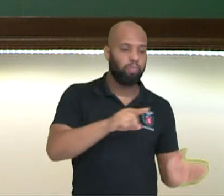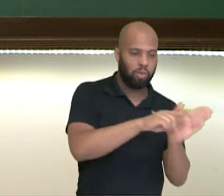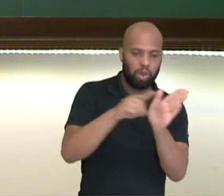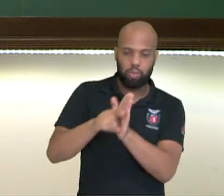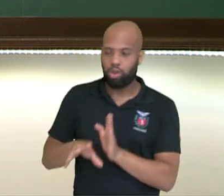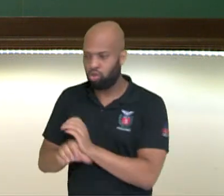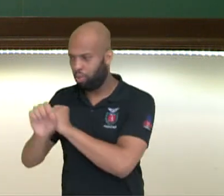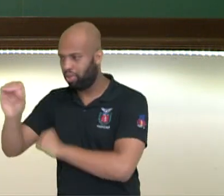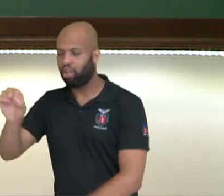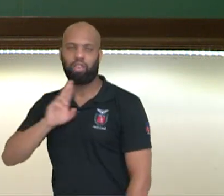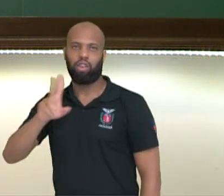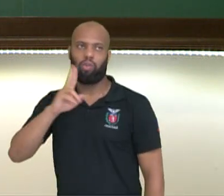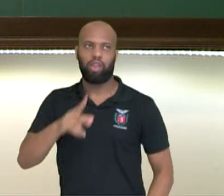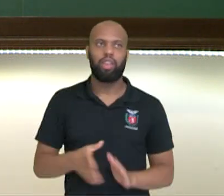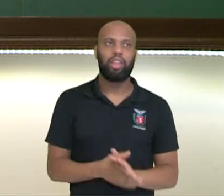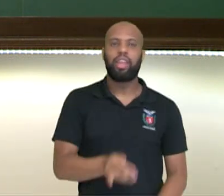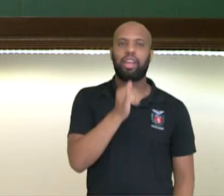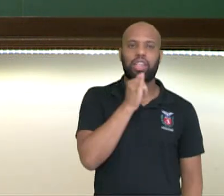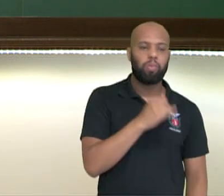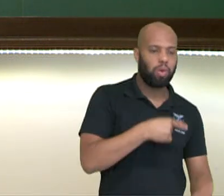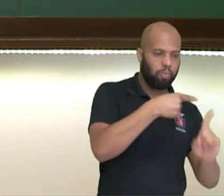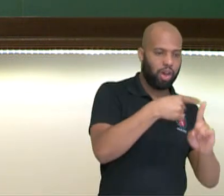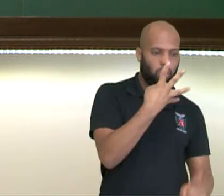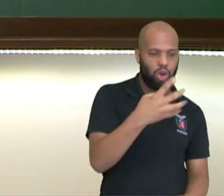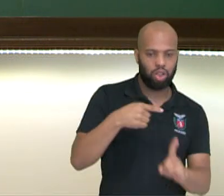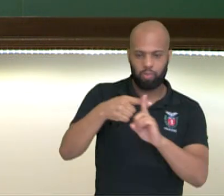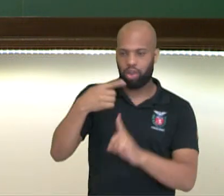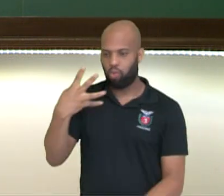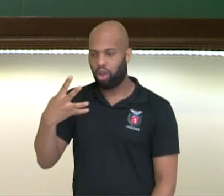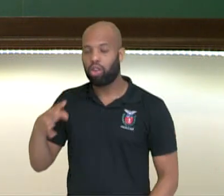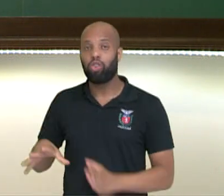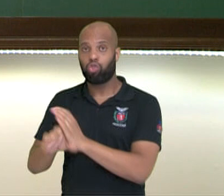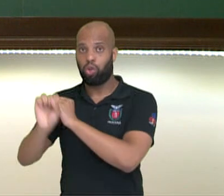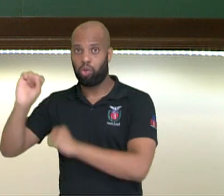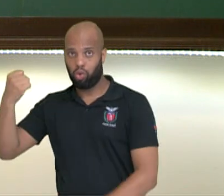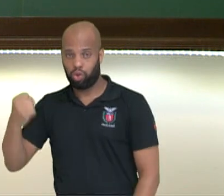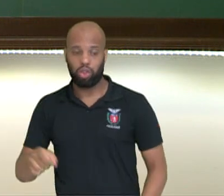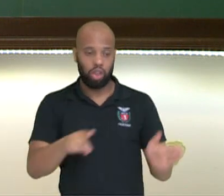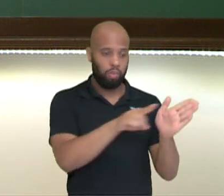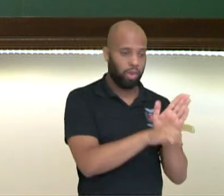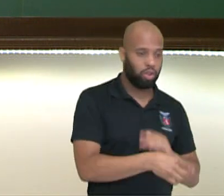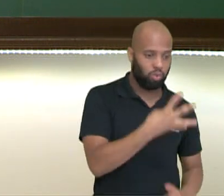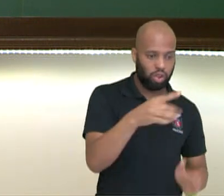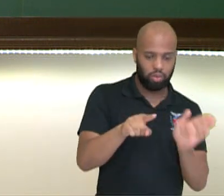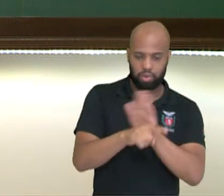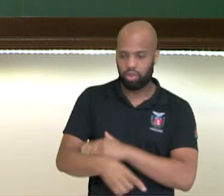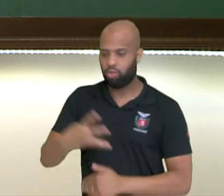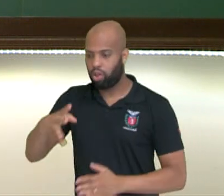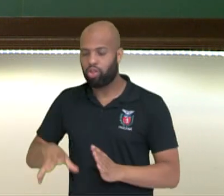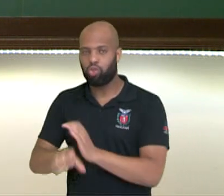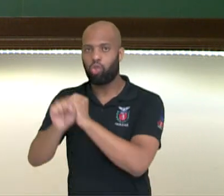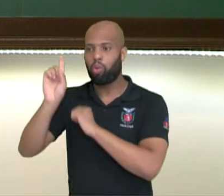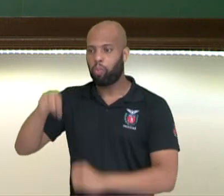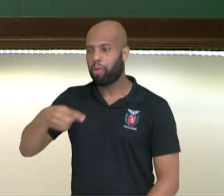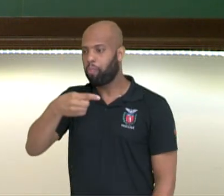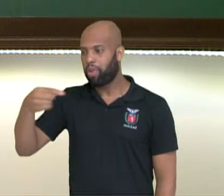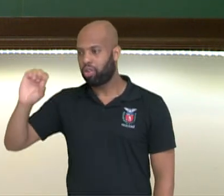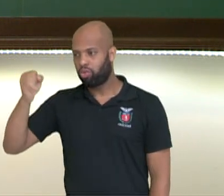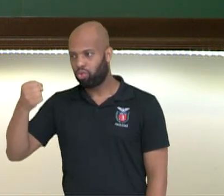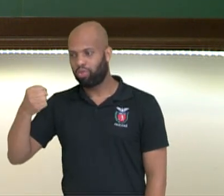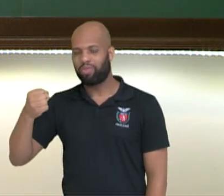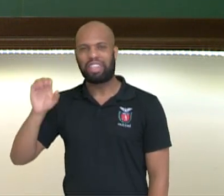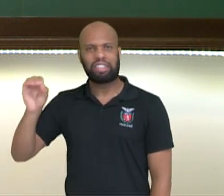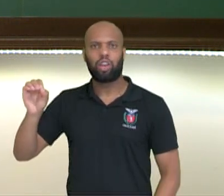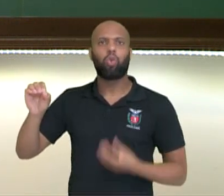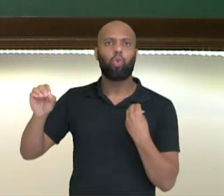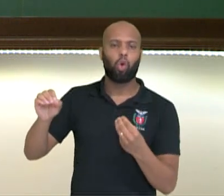0. Por exemplo, mais 4 com mais 4 dá 8, menos 4 com menos 4 dá menos 8, não dá 0. Para dar 0 tem que ser mais